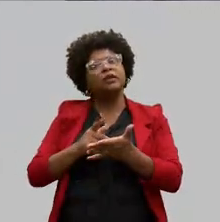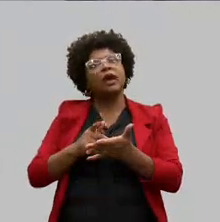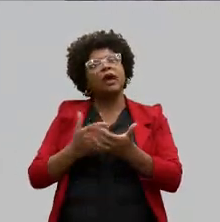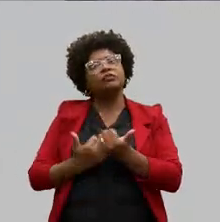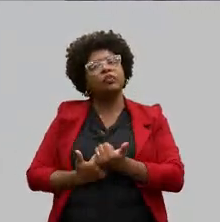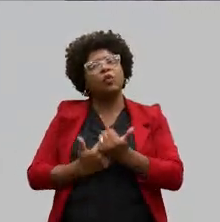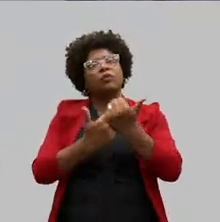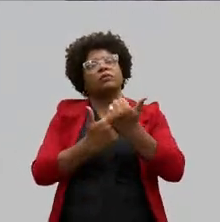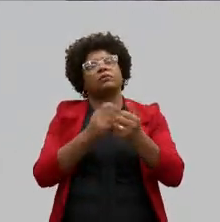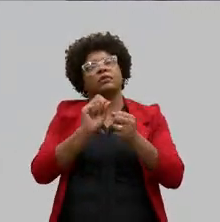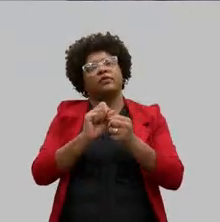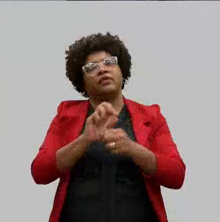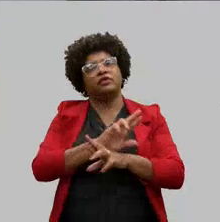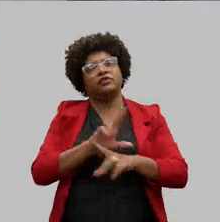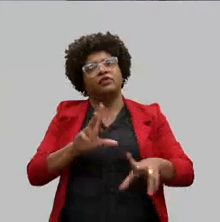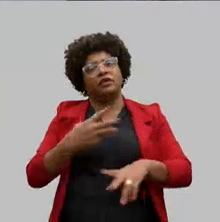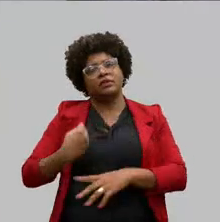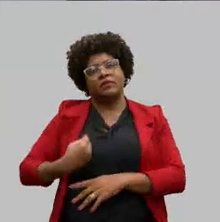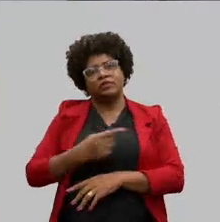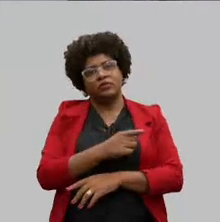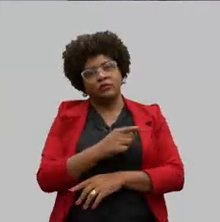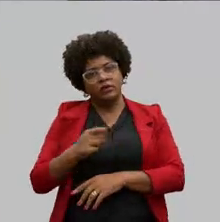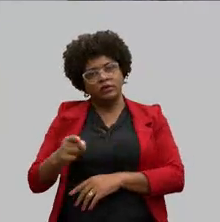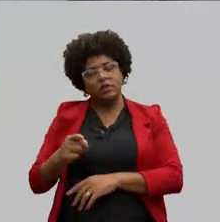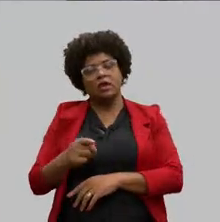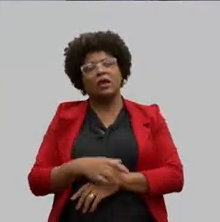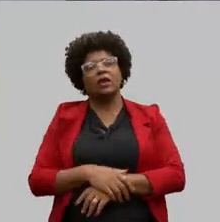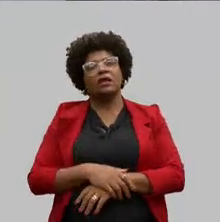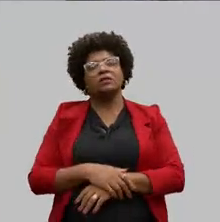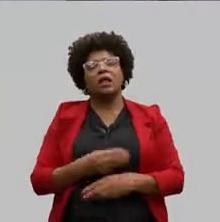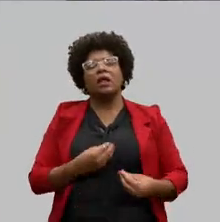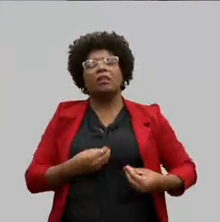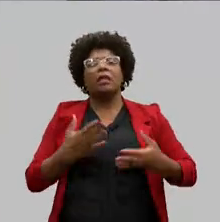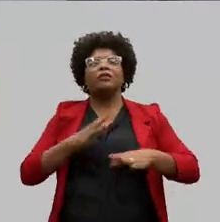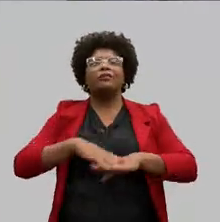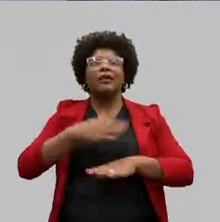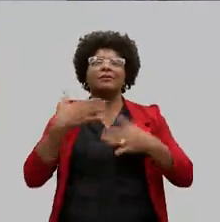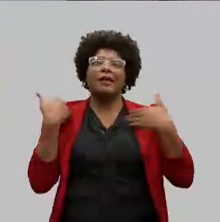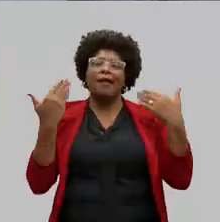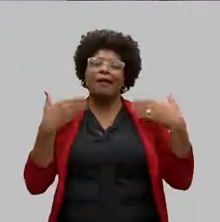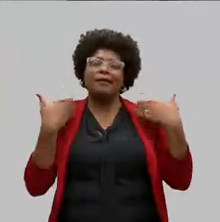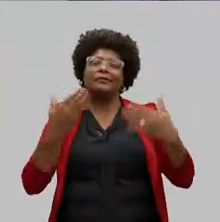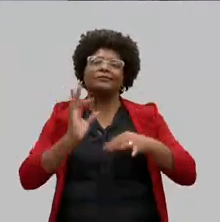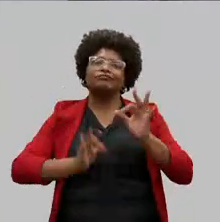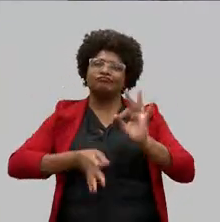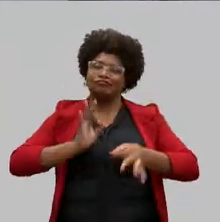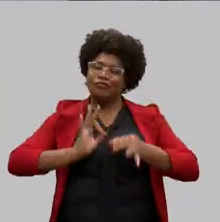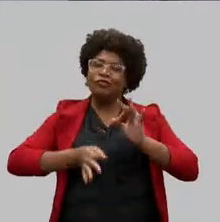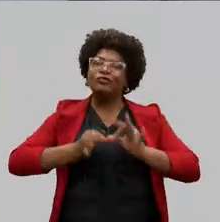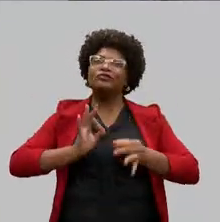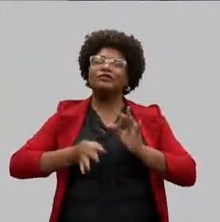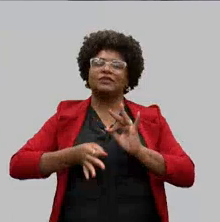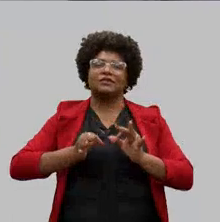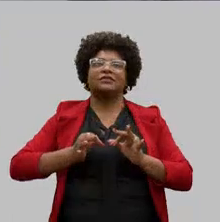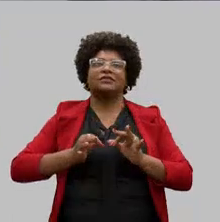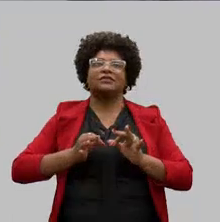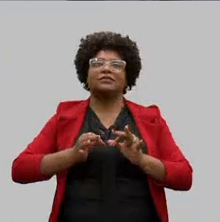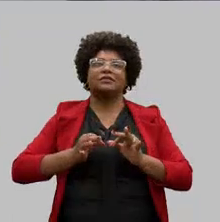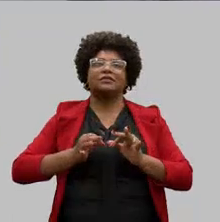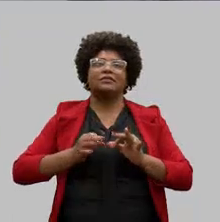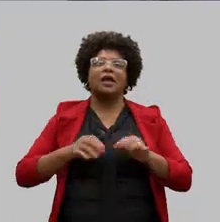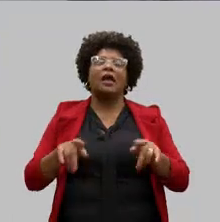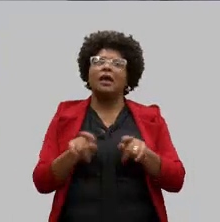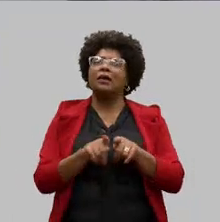na vida né de todos vocês levando um pouco mais de alegria um pouco mais de Justiça um pouco mais né de